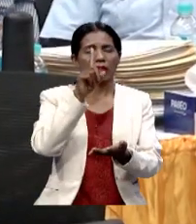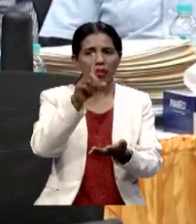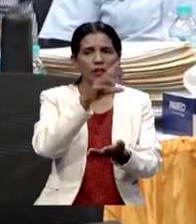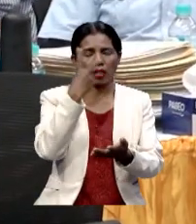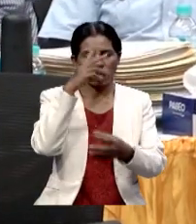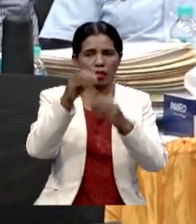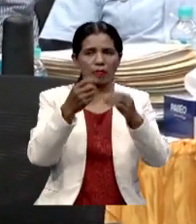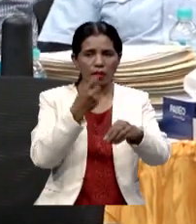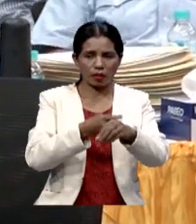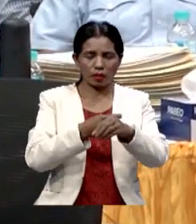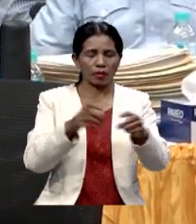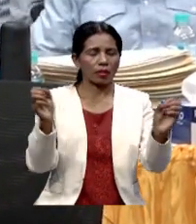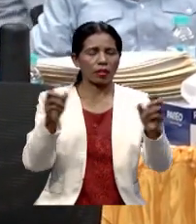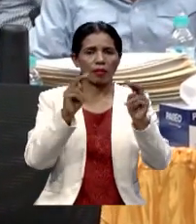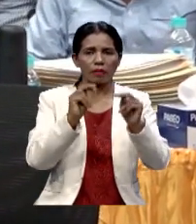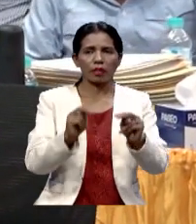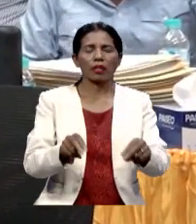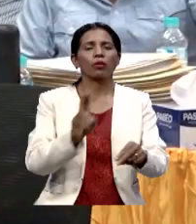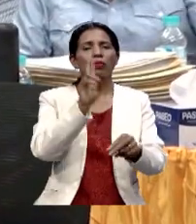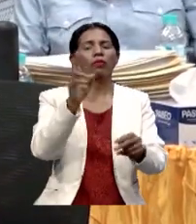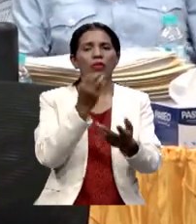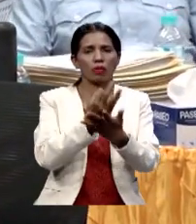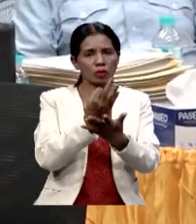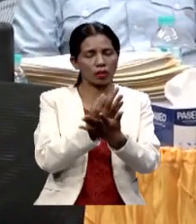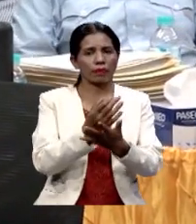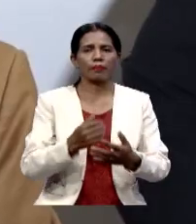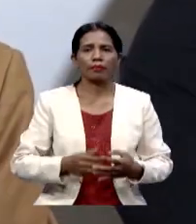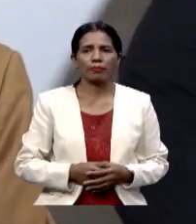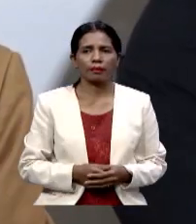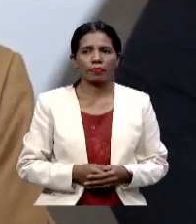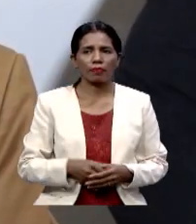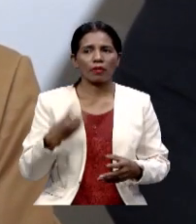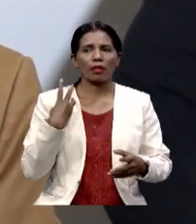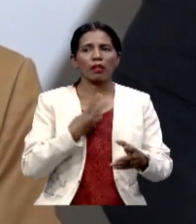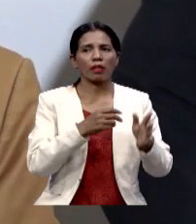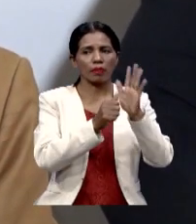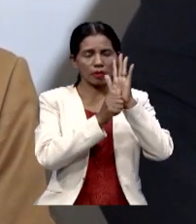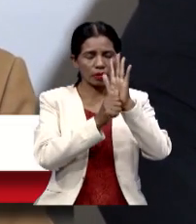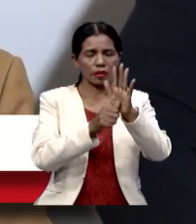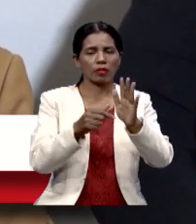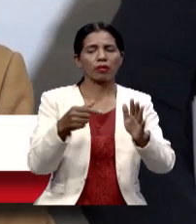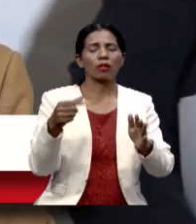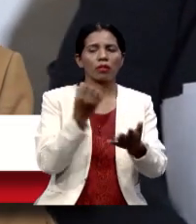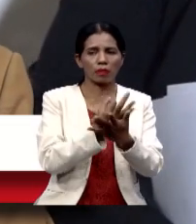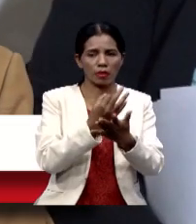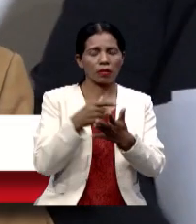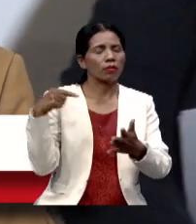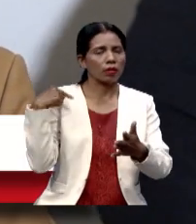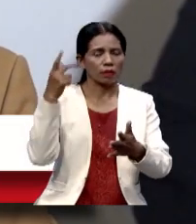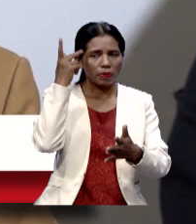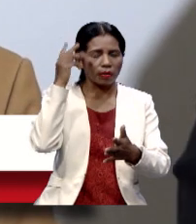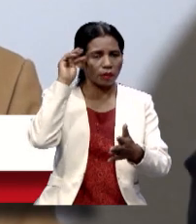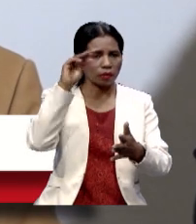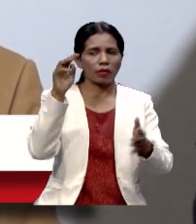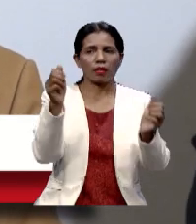questão tempo no la necessário at utiliza osan refere. Apresenta orçamento do gabinete primeiro-ministro, nebema